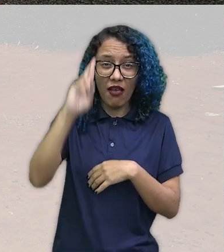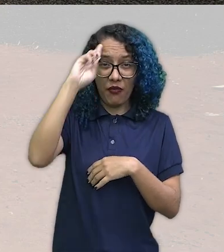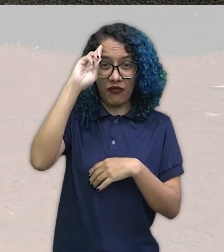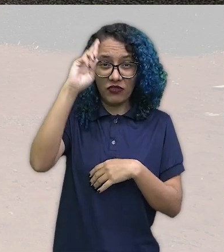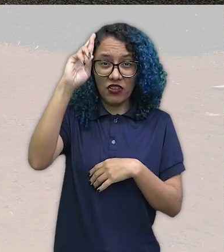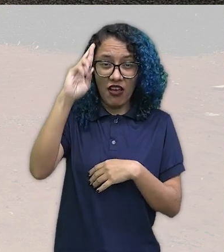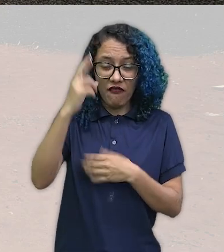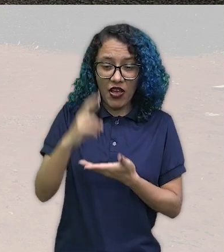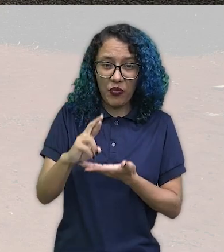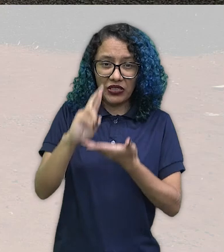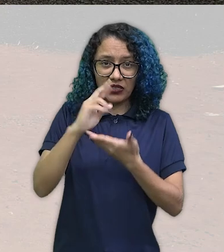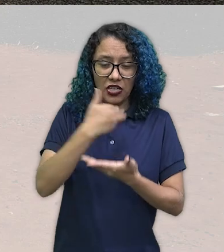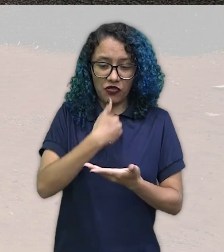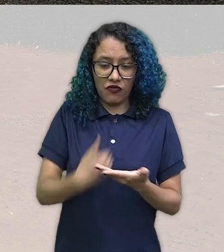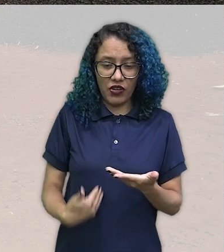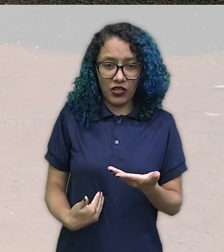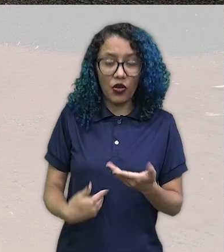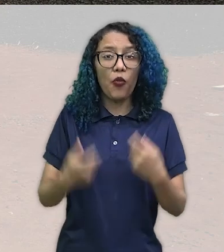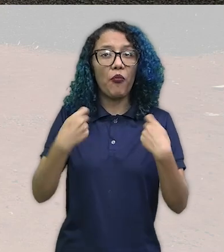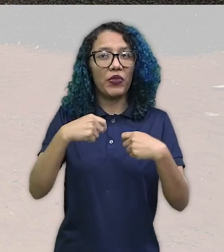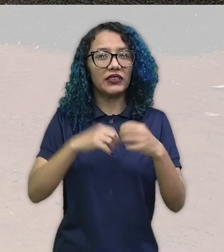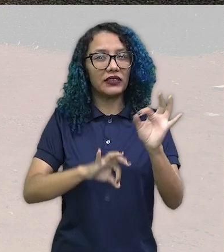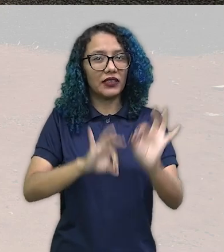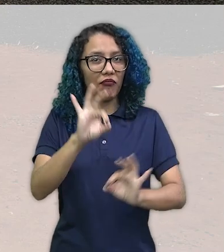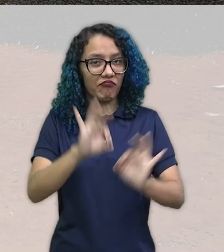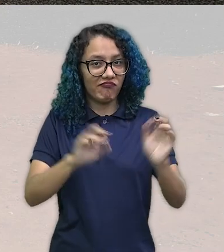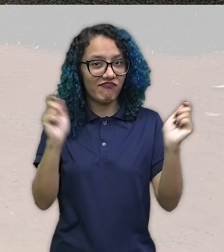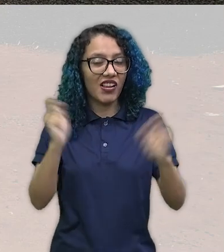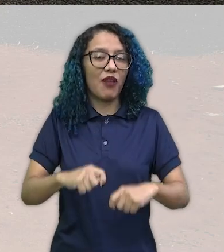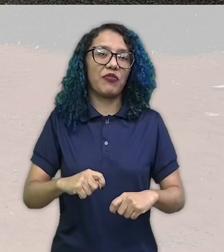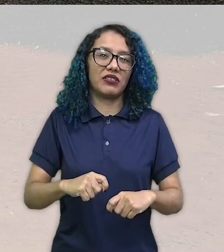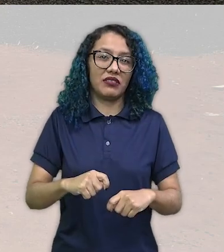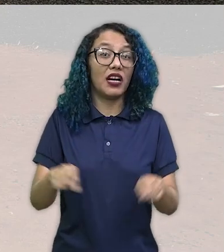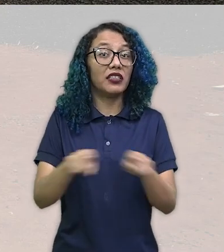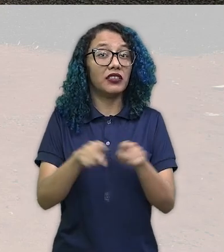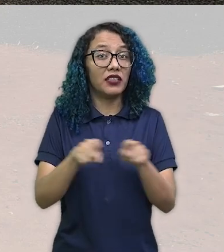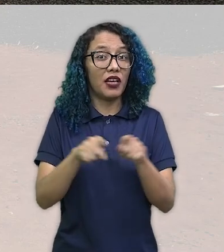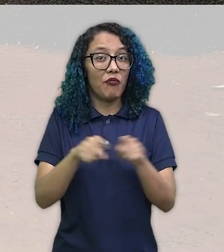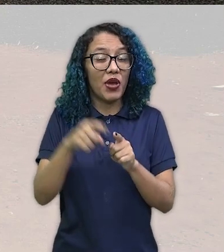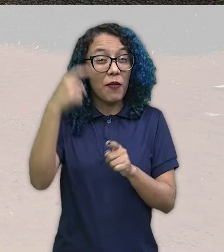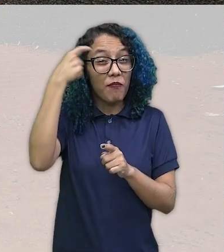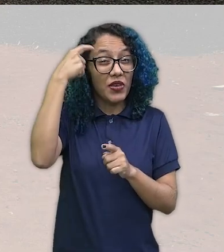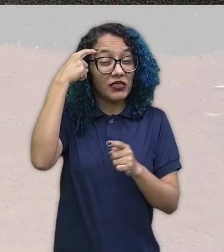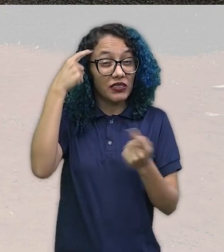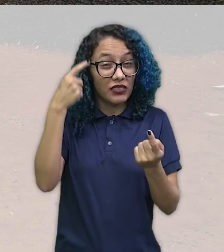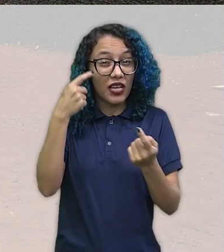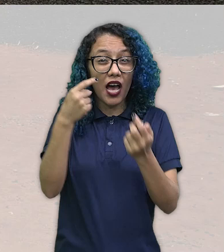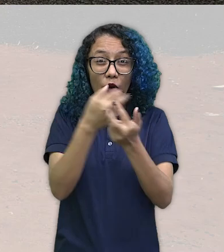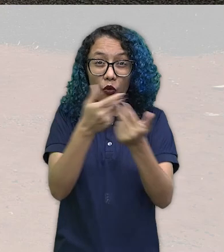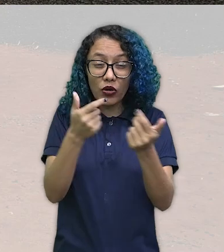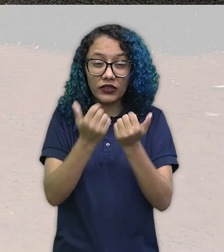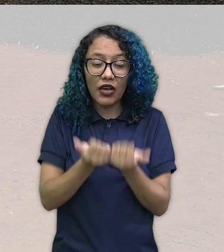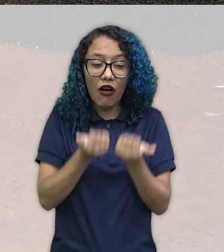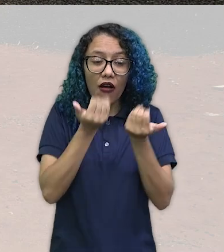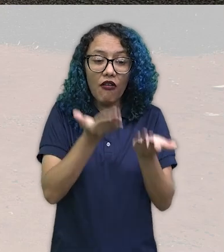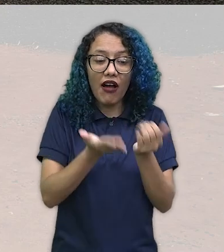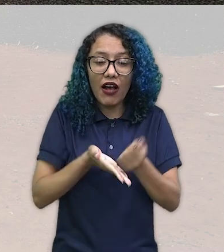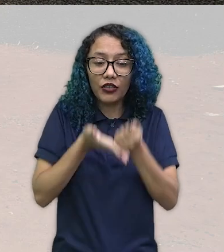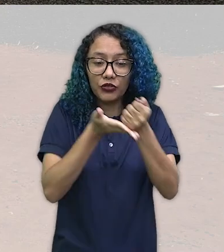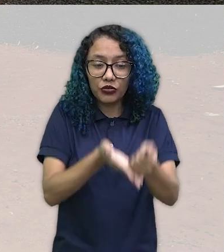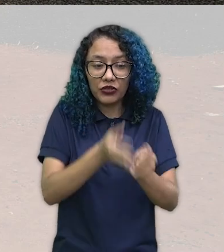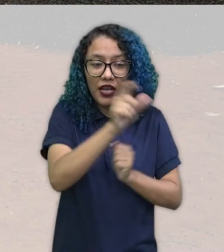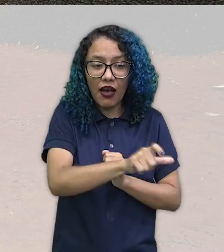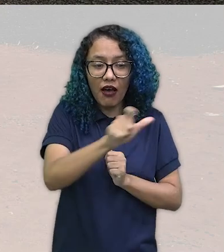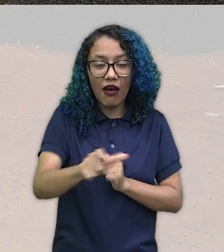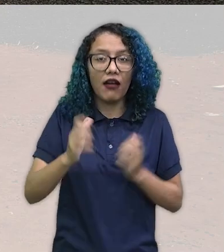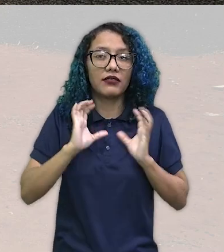tem que estar o quê? Preparado para isso e pensar no cidadão. É essa a ideia. É isso que